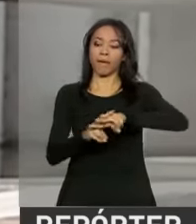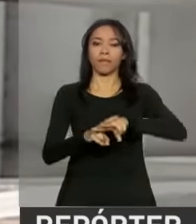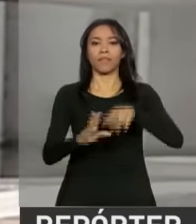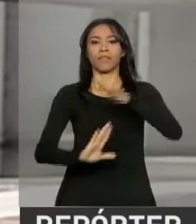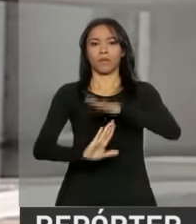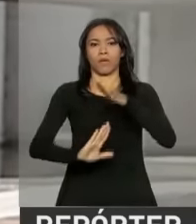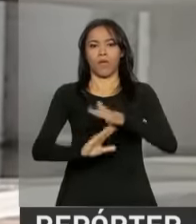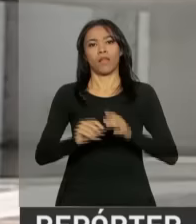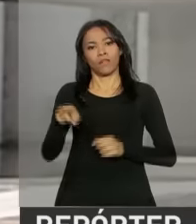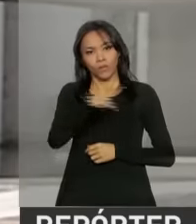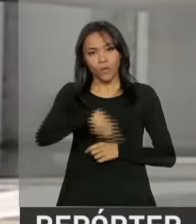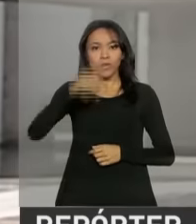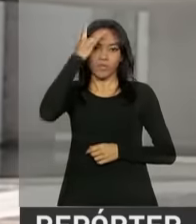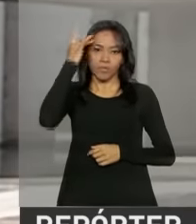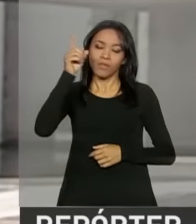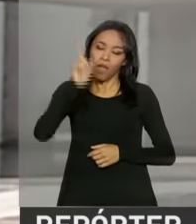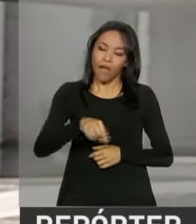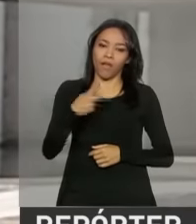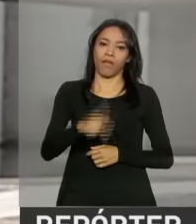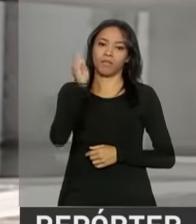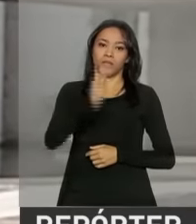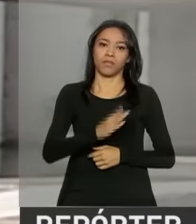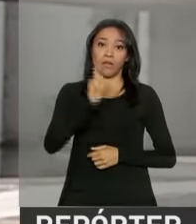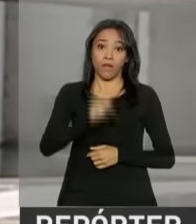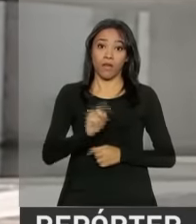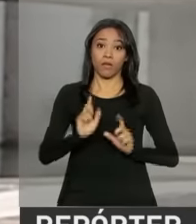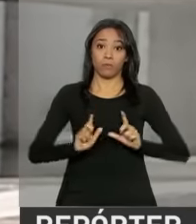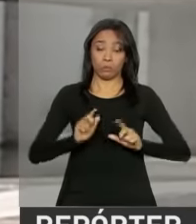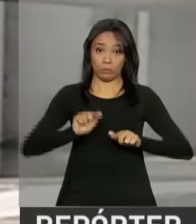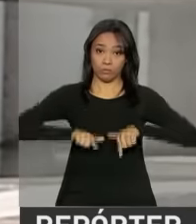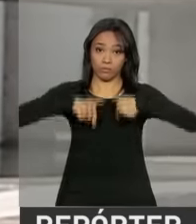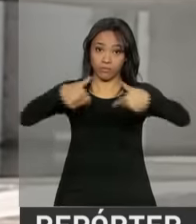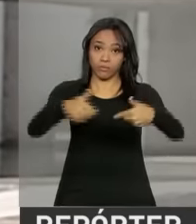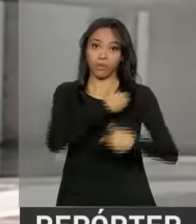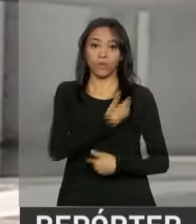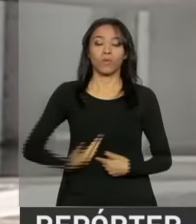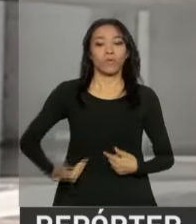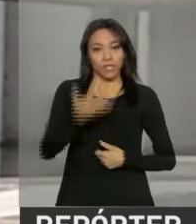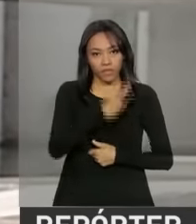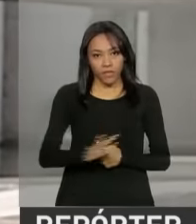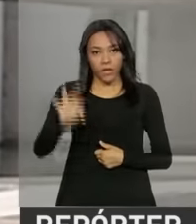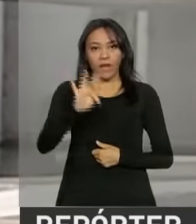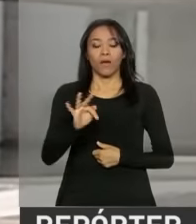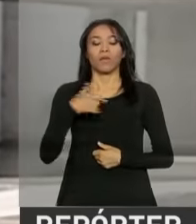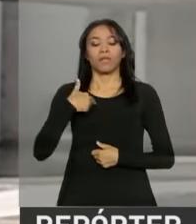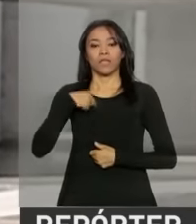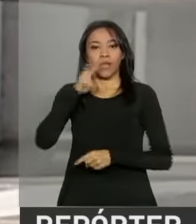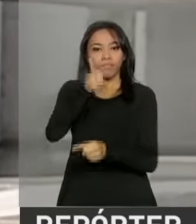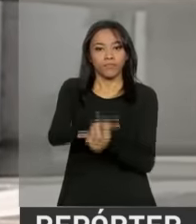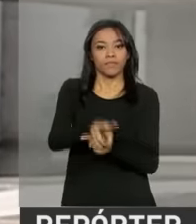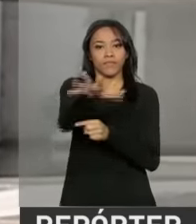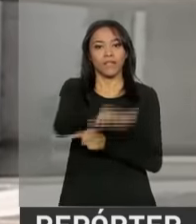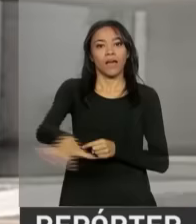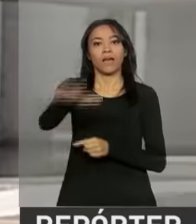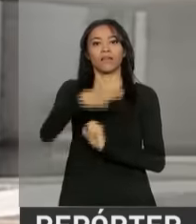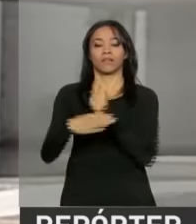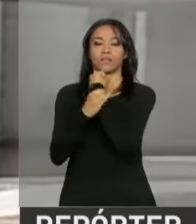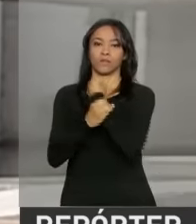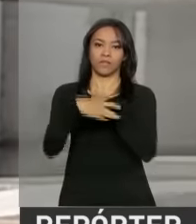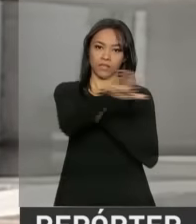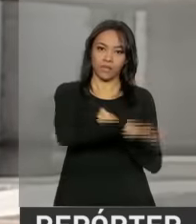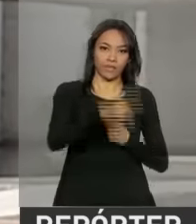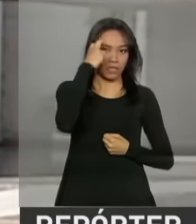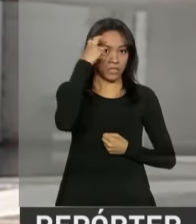são brasileiros. Essa é uma iniciativa do governo federal que integra as áreas de segurança, defesa e inteligência para garantir